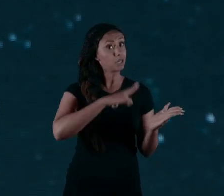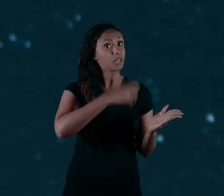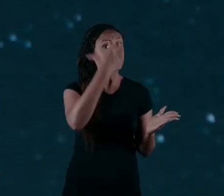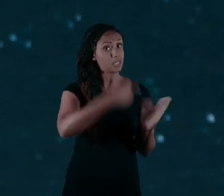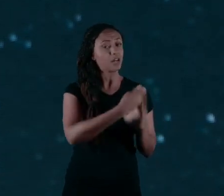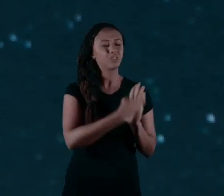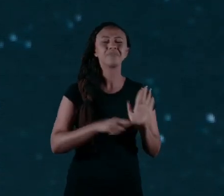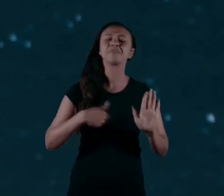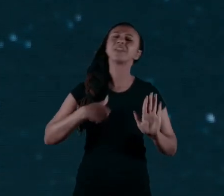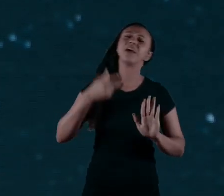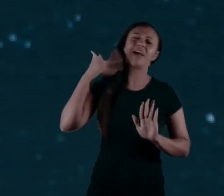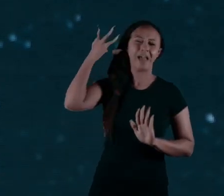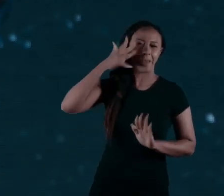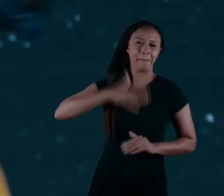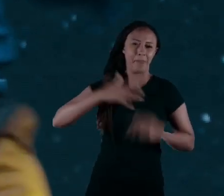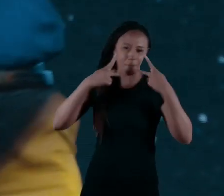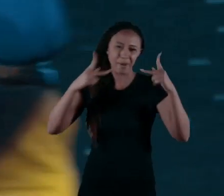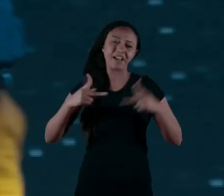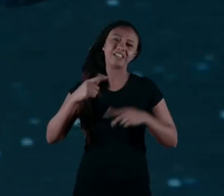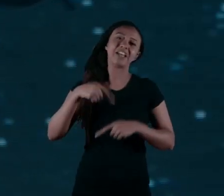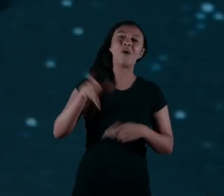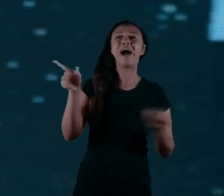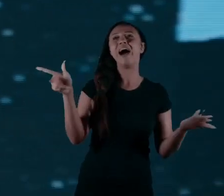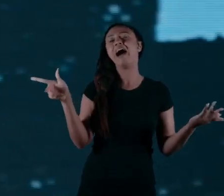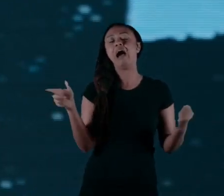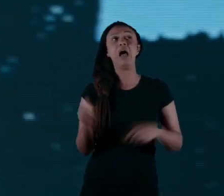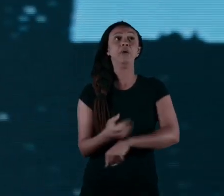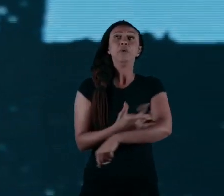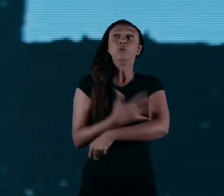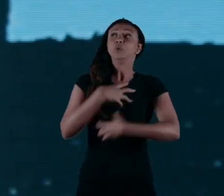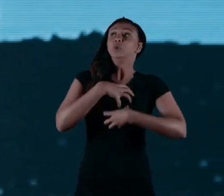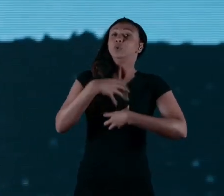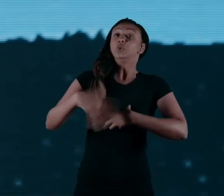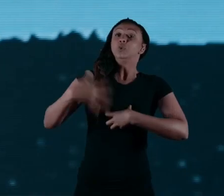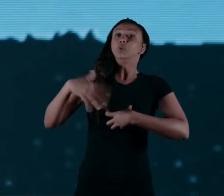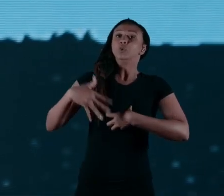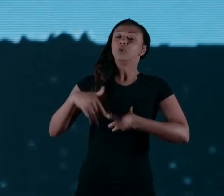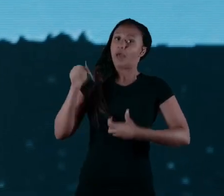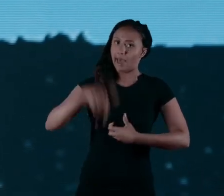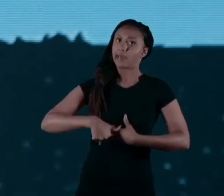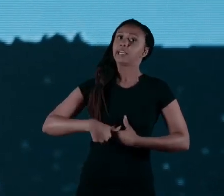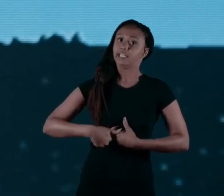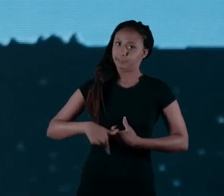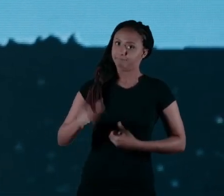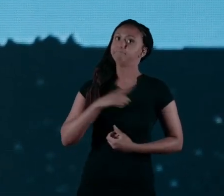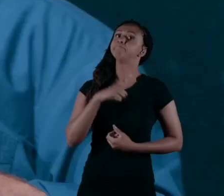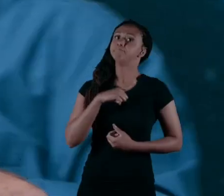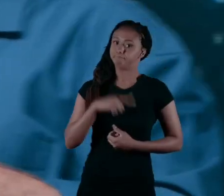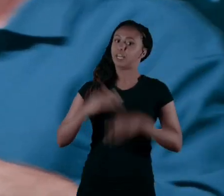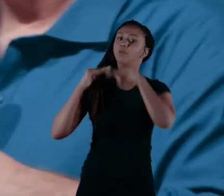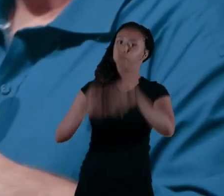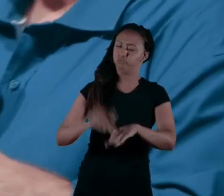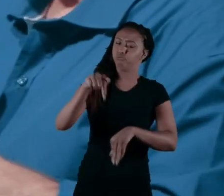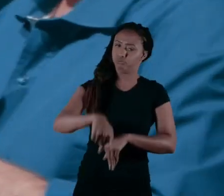gente? Eu sei que essa palavra não é aquela palavra que você se arrepia, porque é uma paulada o que eu estou